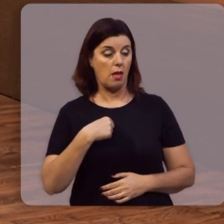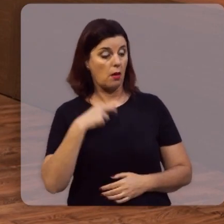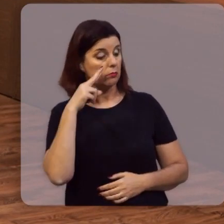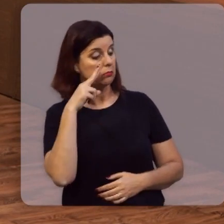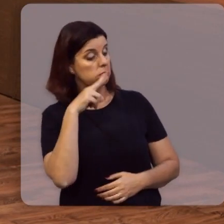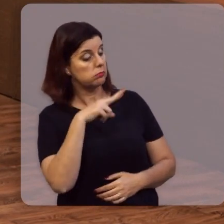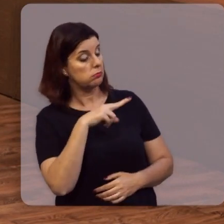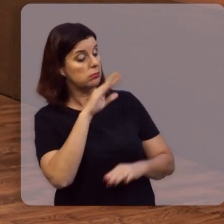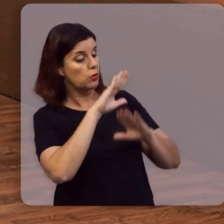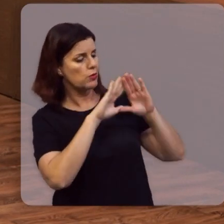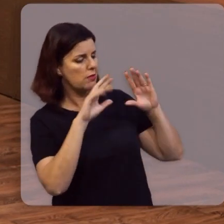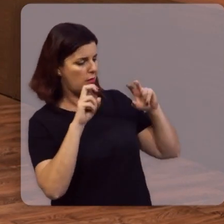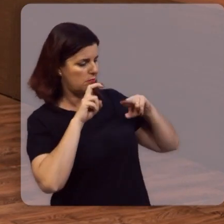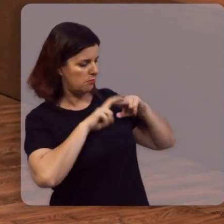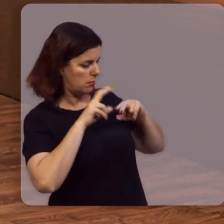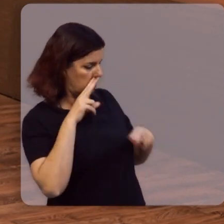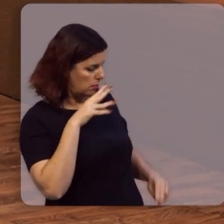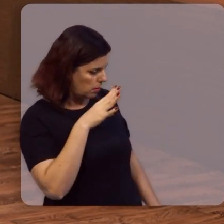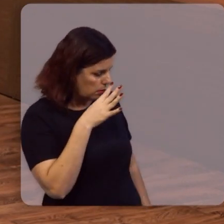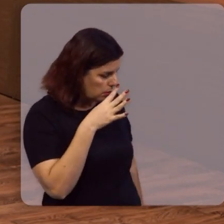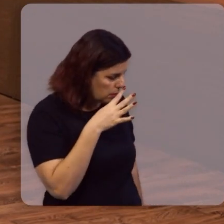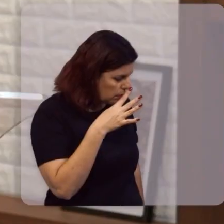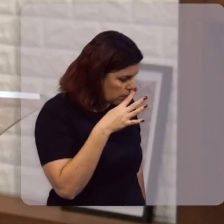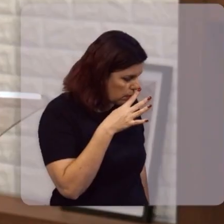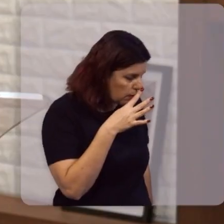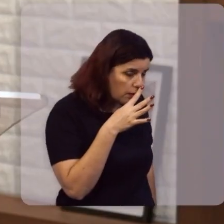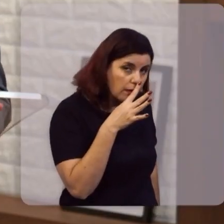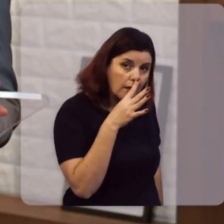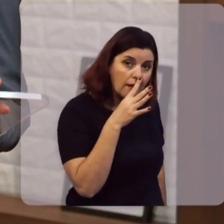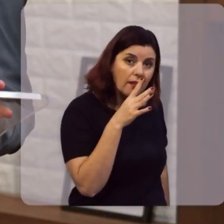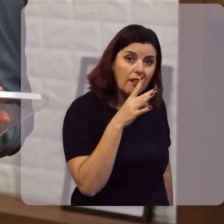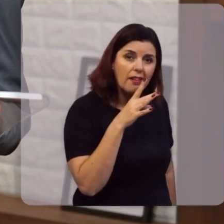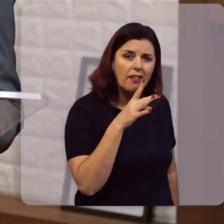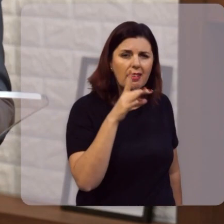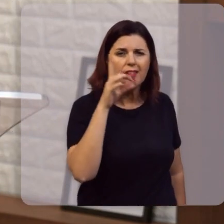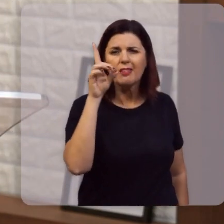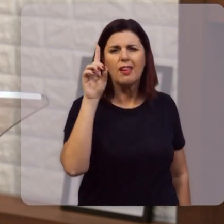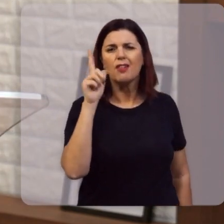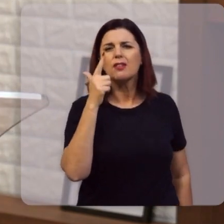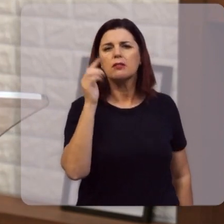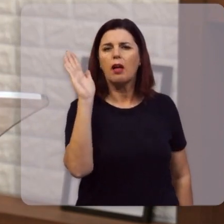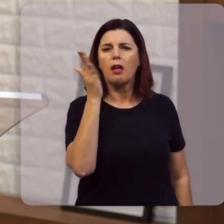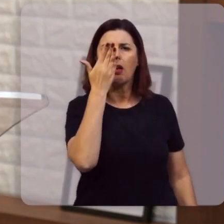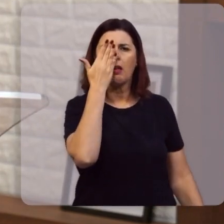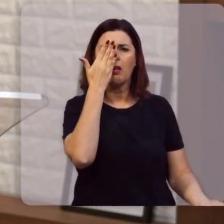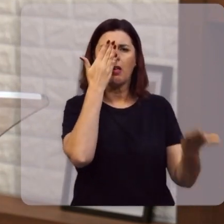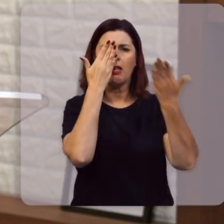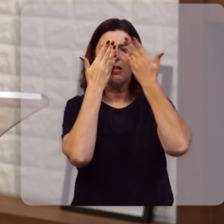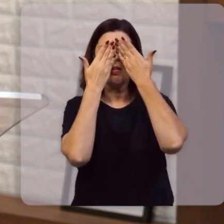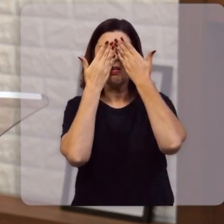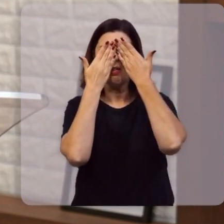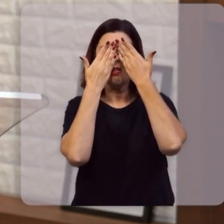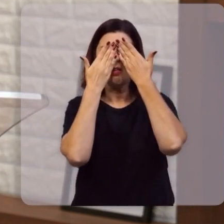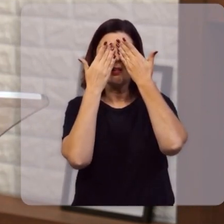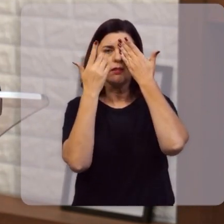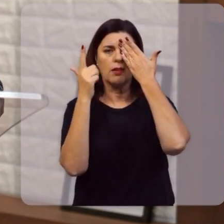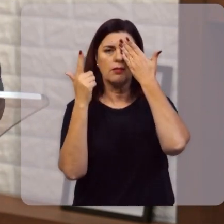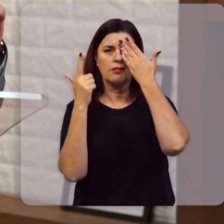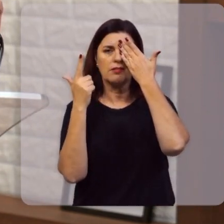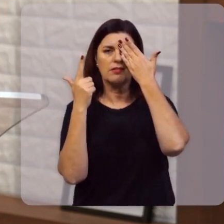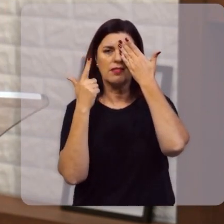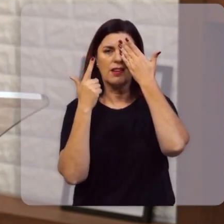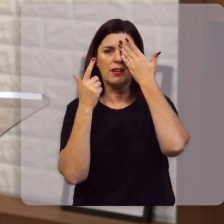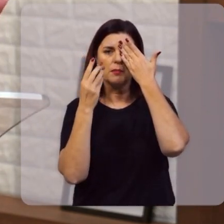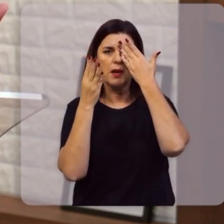eu ouvirei dos céus. Os ouvidos de Deus não estão moucos, fechados. Não há